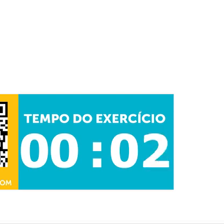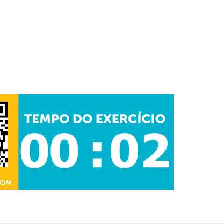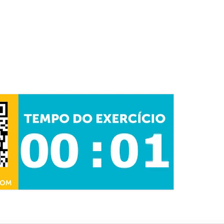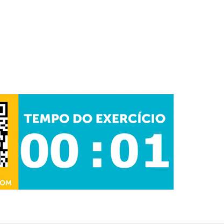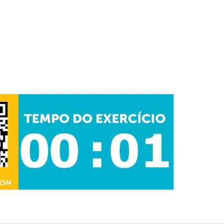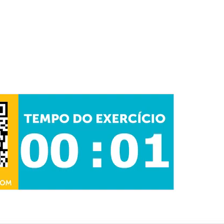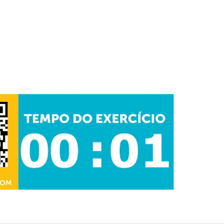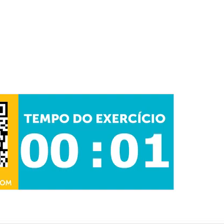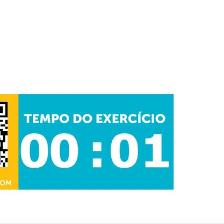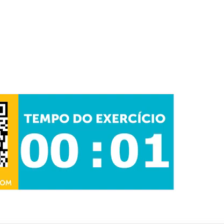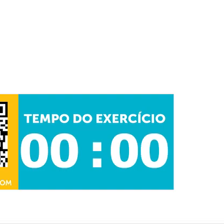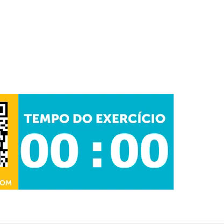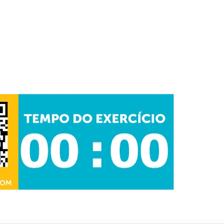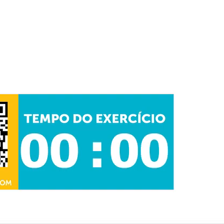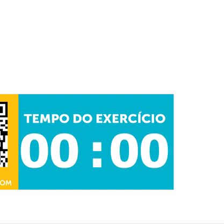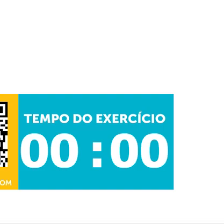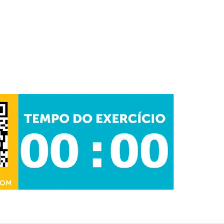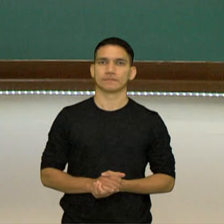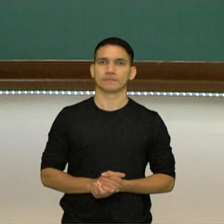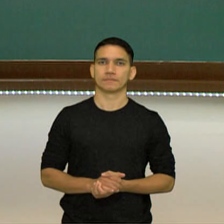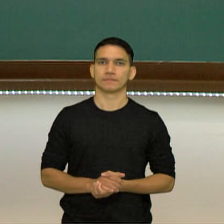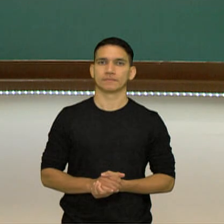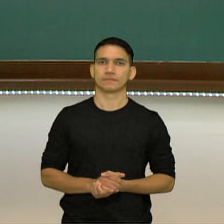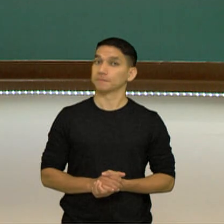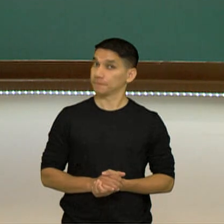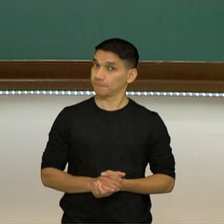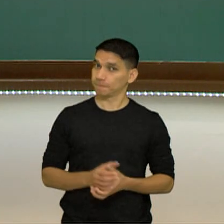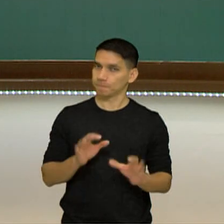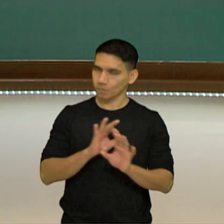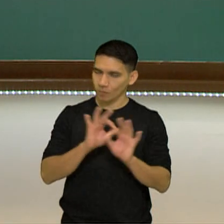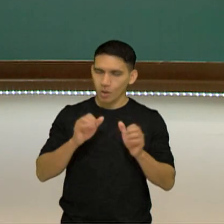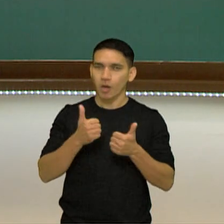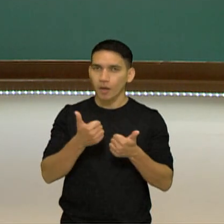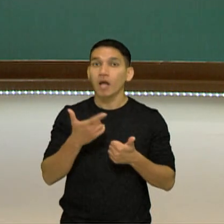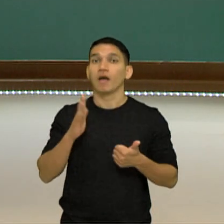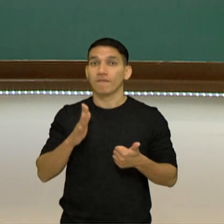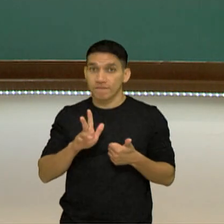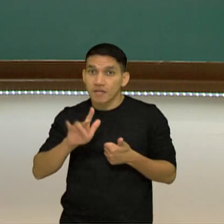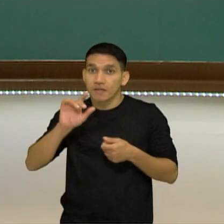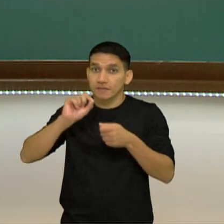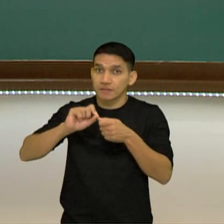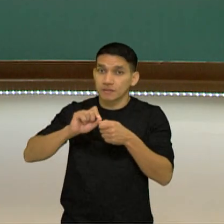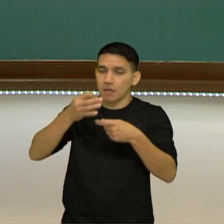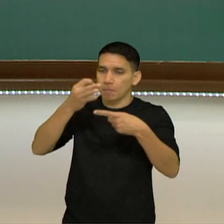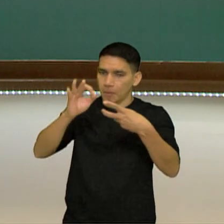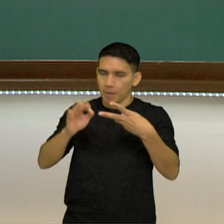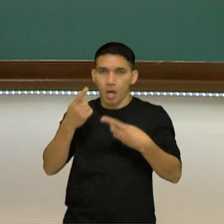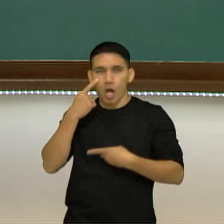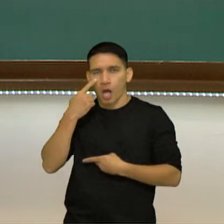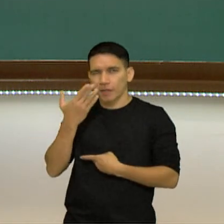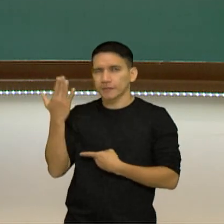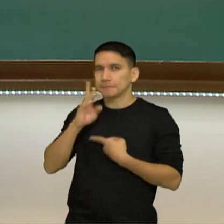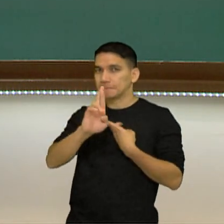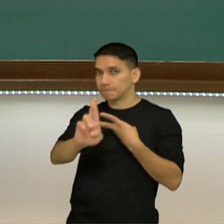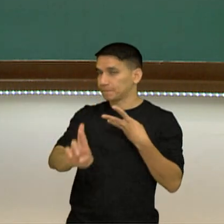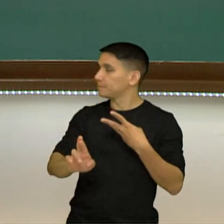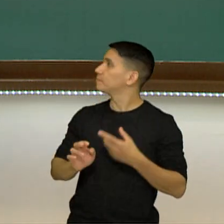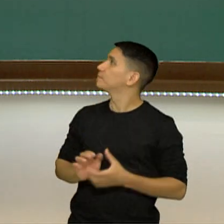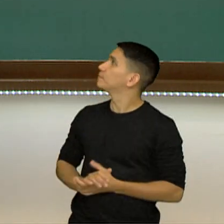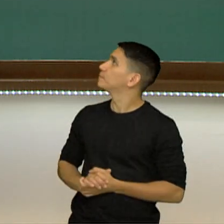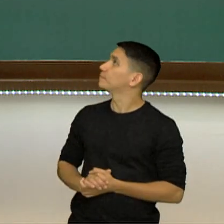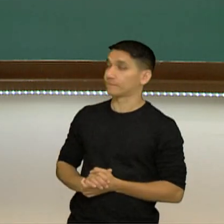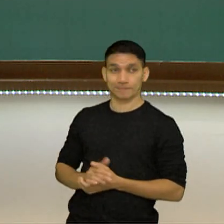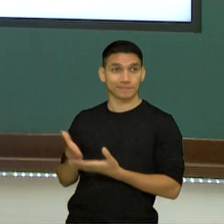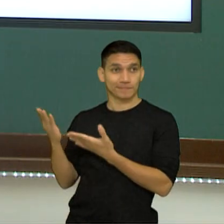E aí é muito bem pessoal então agora a gente vai fazer a correção desse exercício conferir comigo a resposta